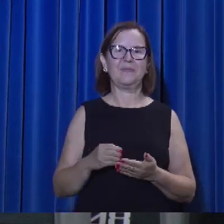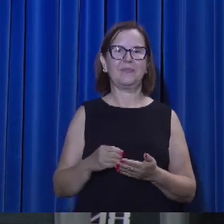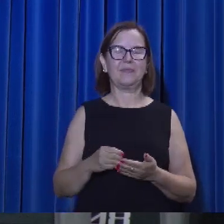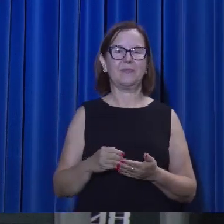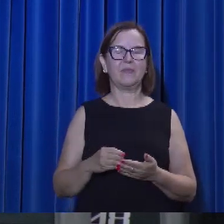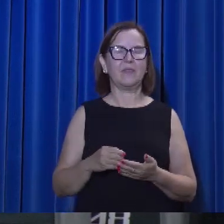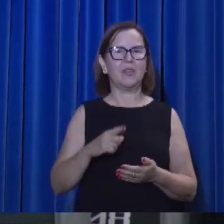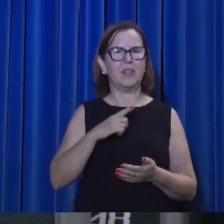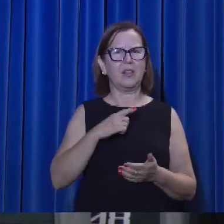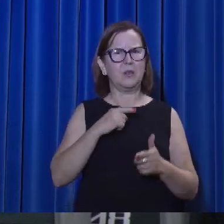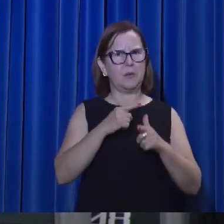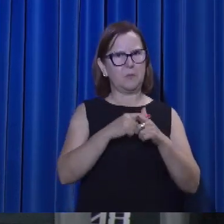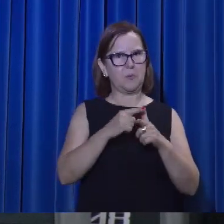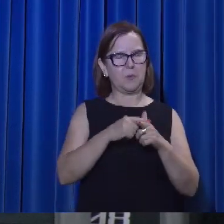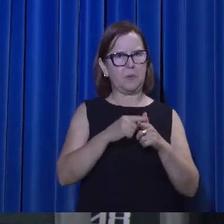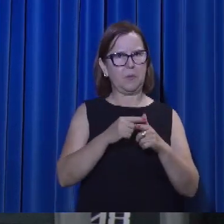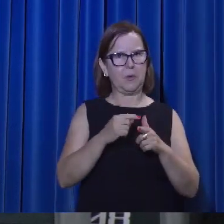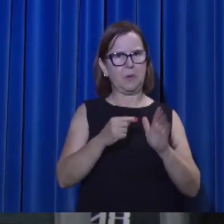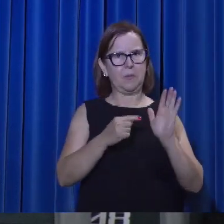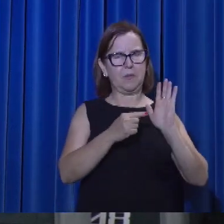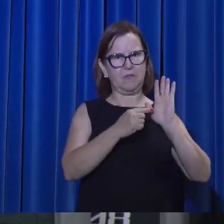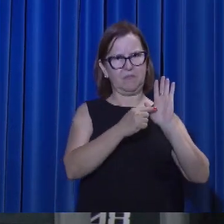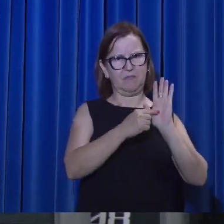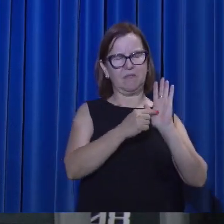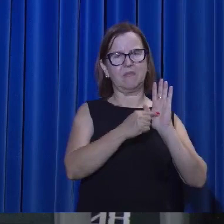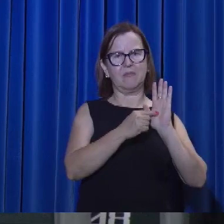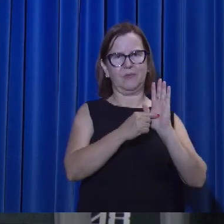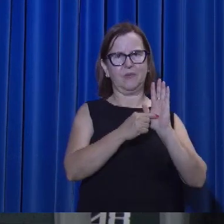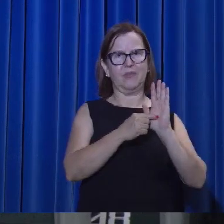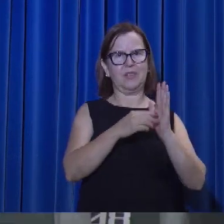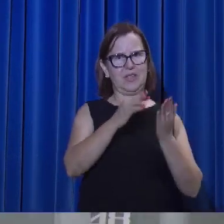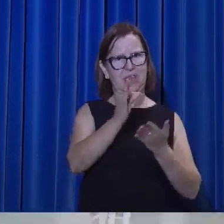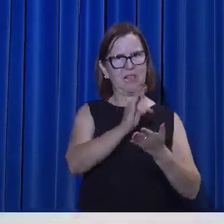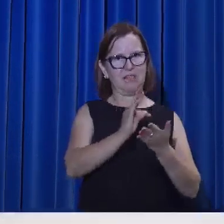problema no Data Show, como o Júlio já mencionou.